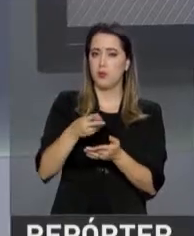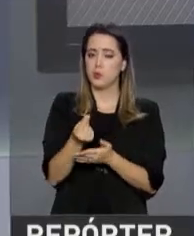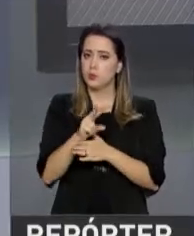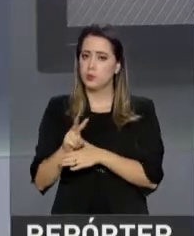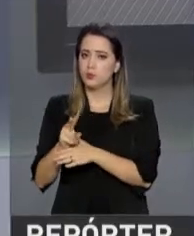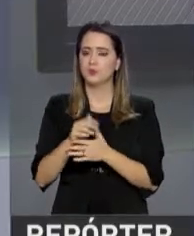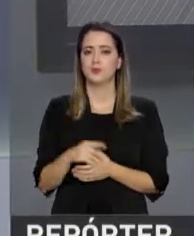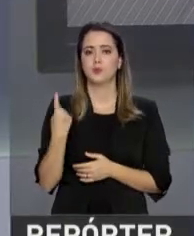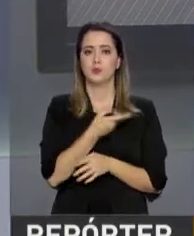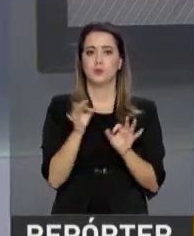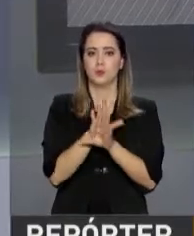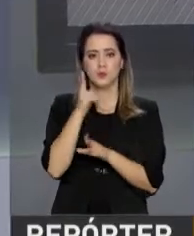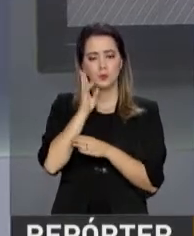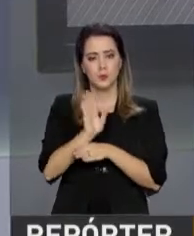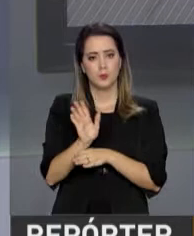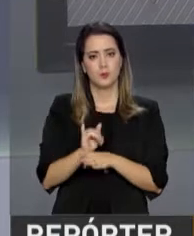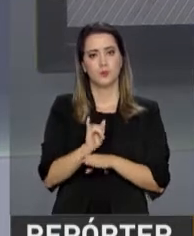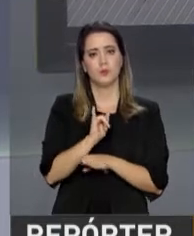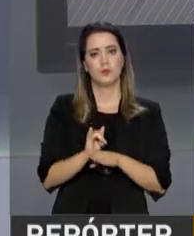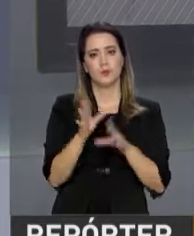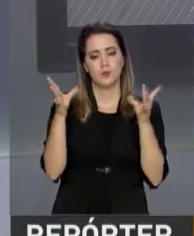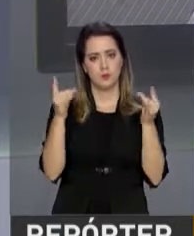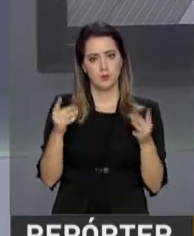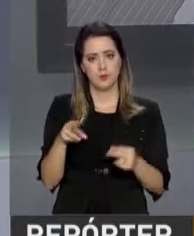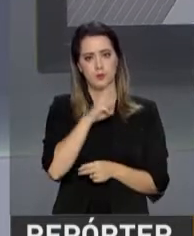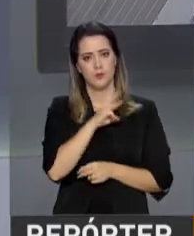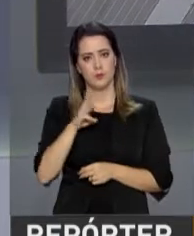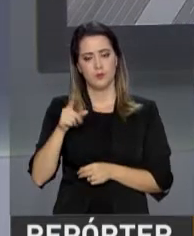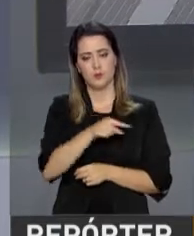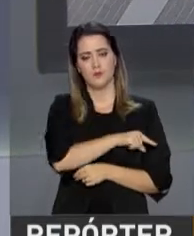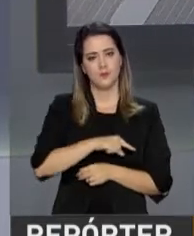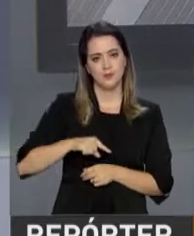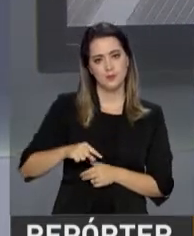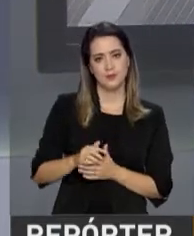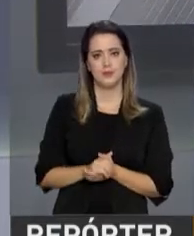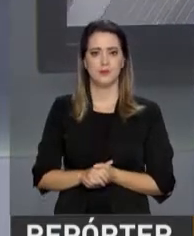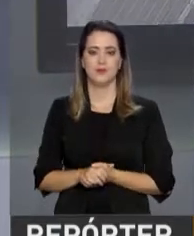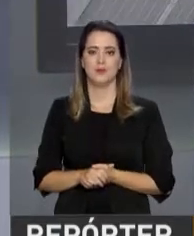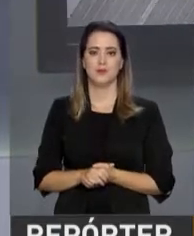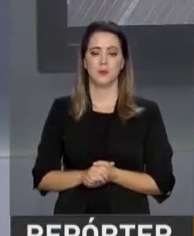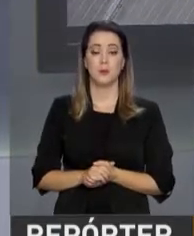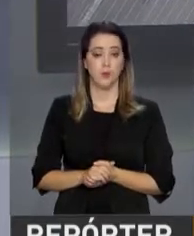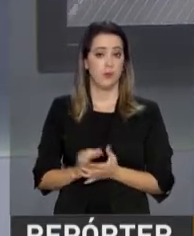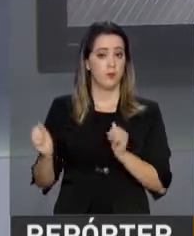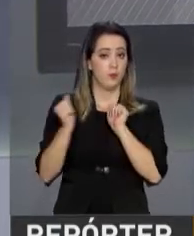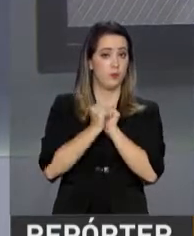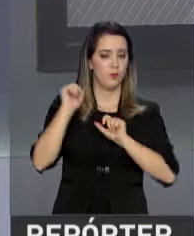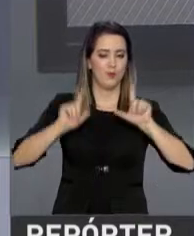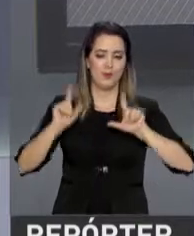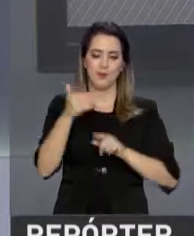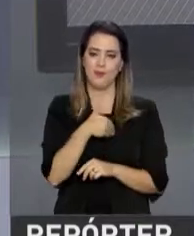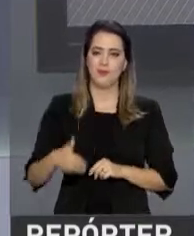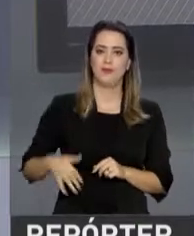ficamos por aqui você pode rever as reportagens no youtube e toda a nossa programação também está na página da nbr na internet continue com a gente